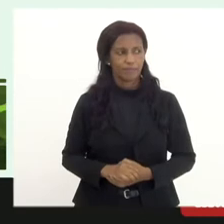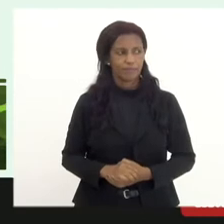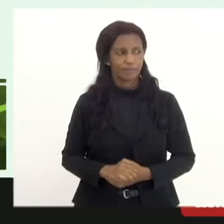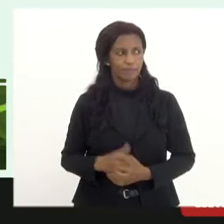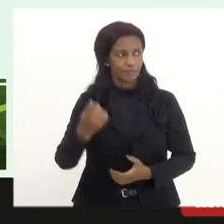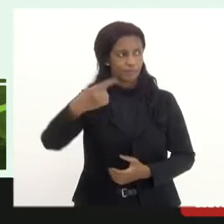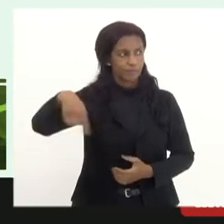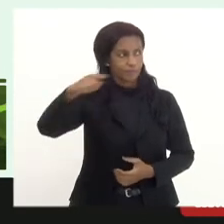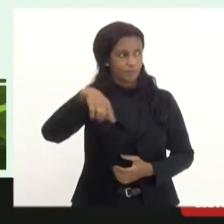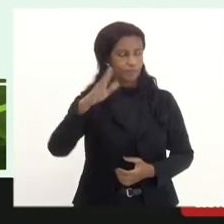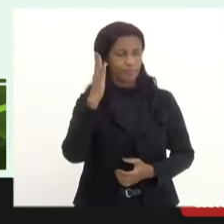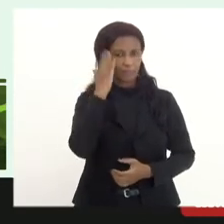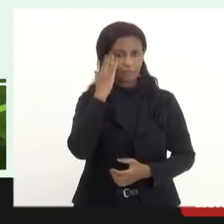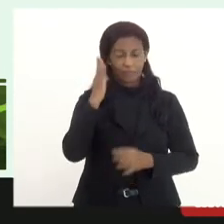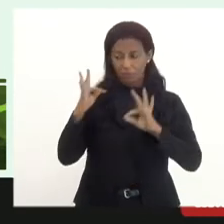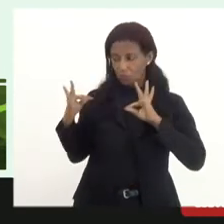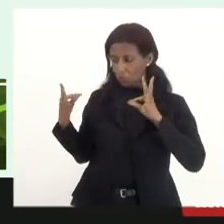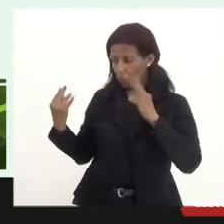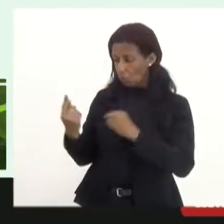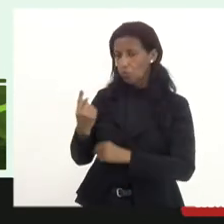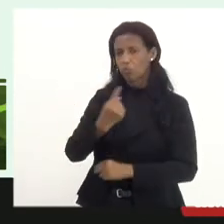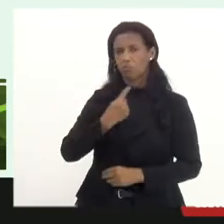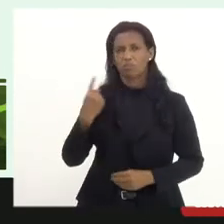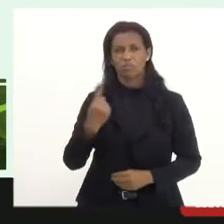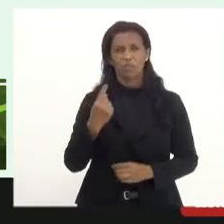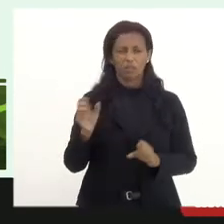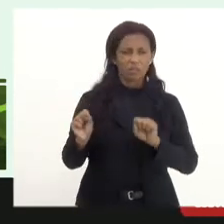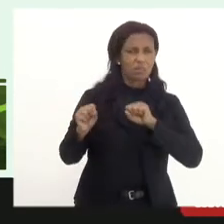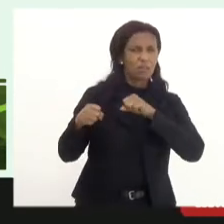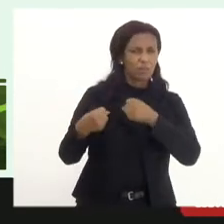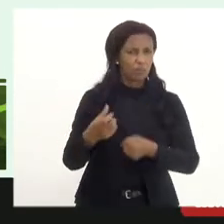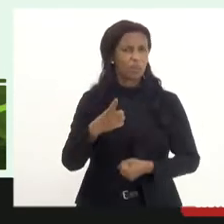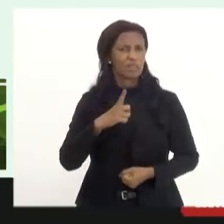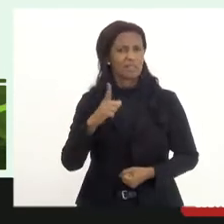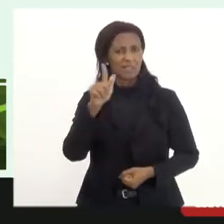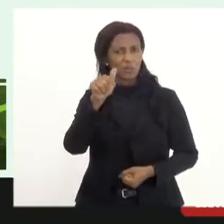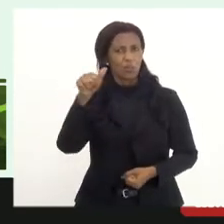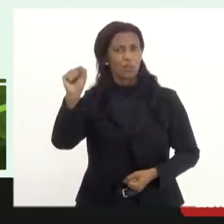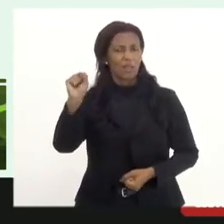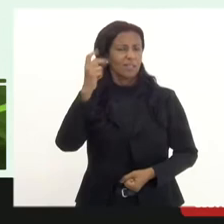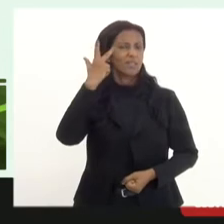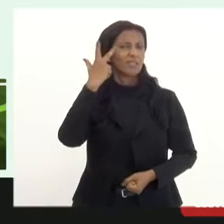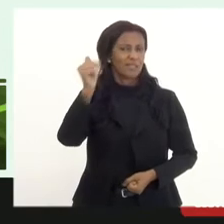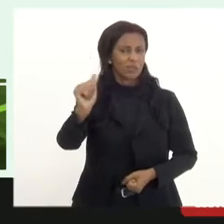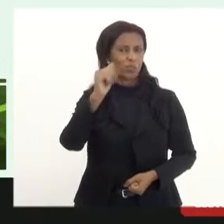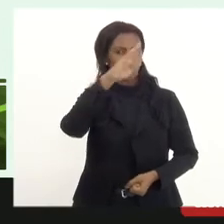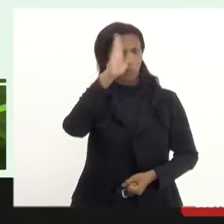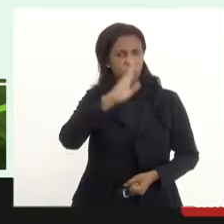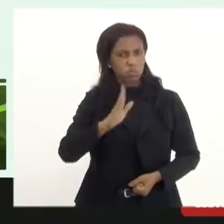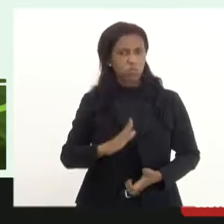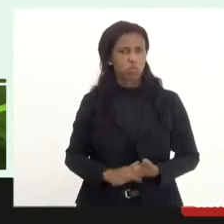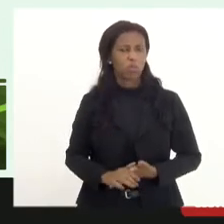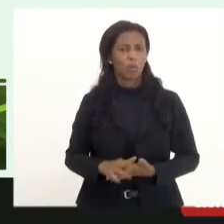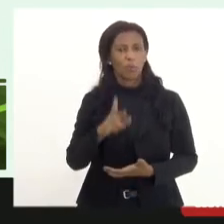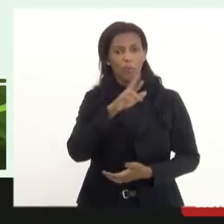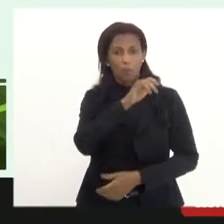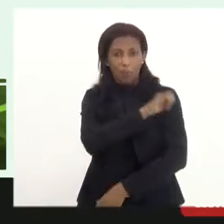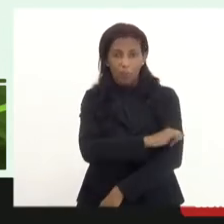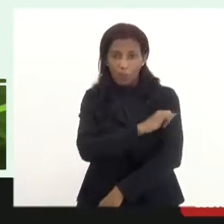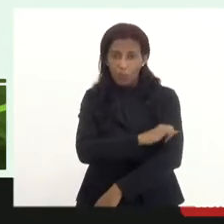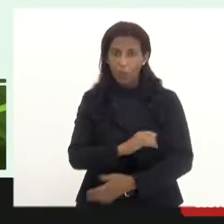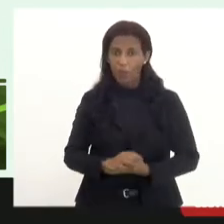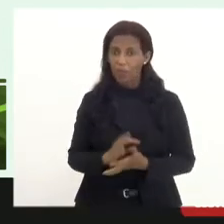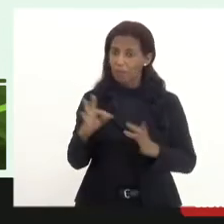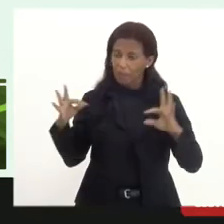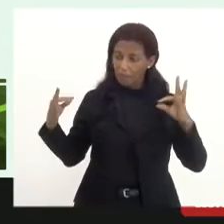Vocês sabem, todos nós sabemos, do potencial que existe com gás natural para o Brasil, para o Rio e, né,